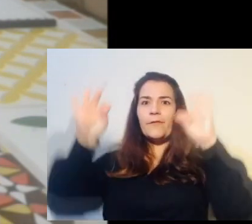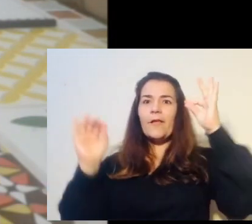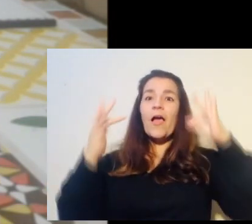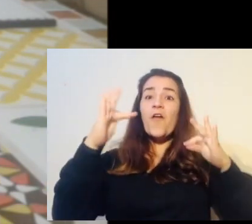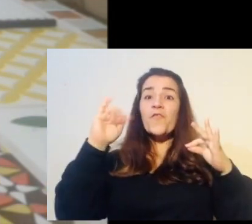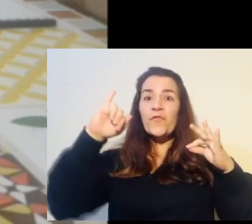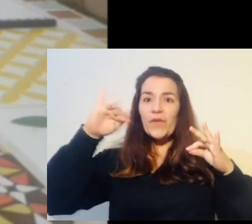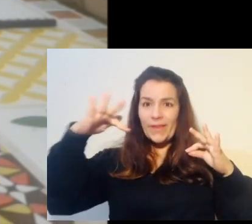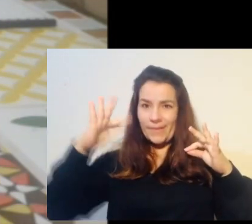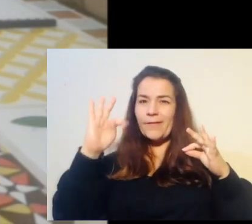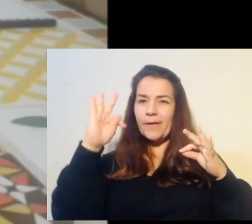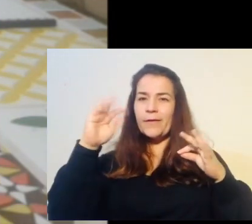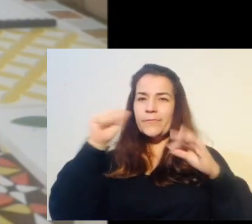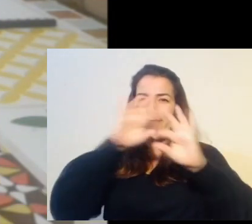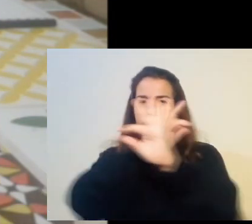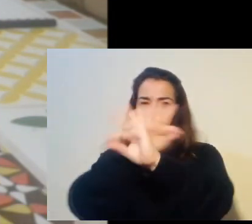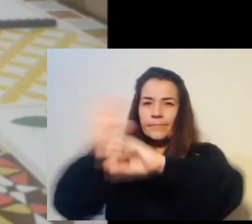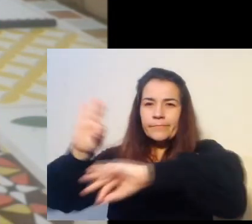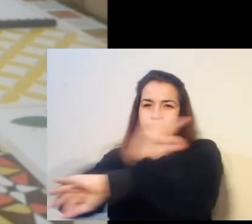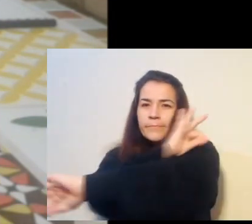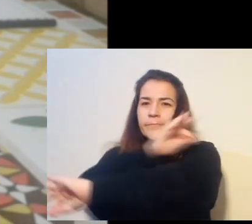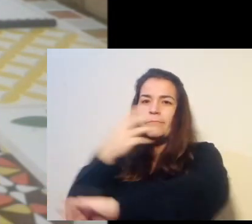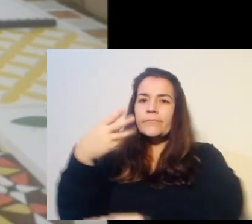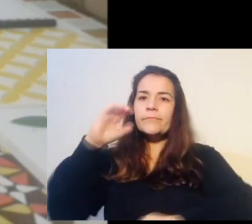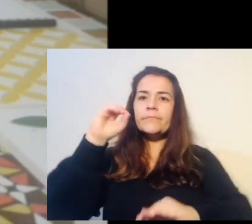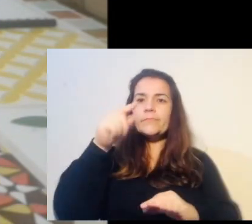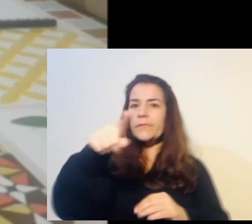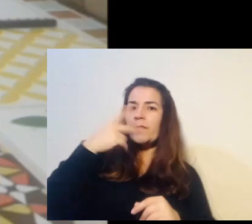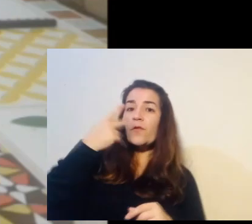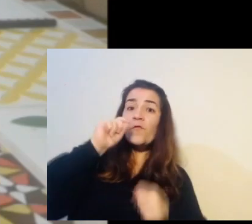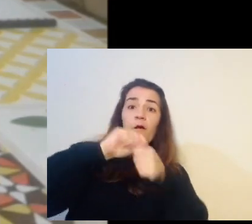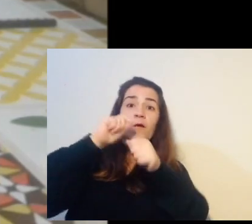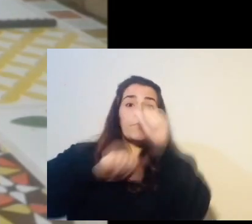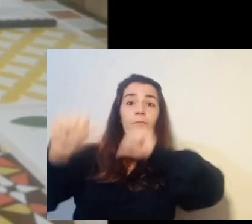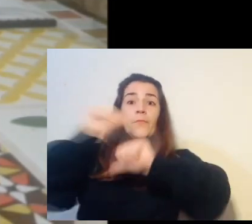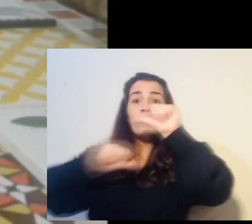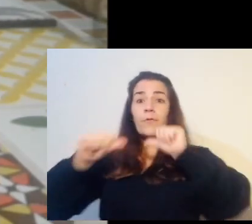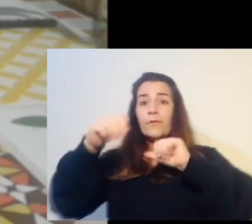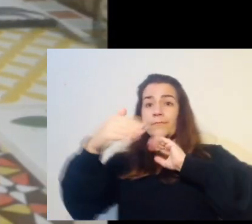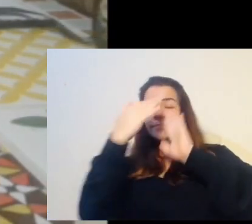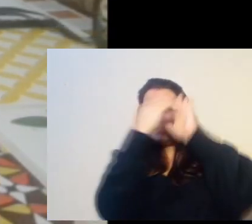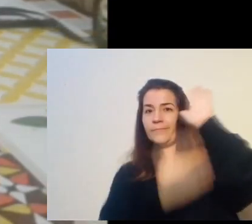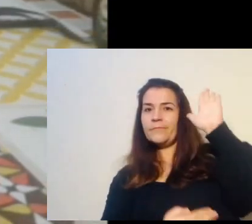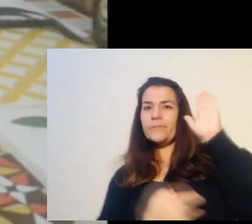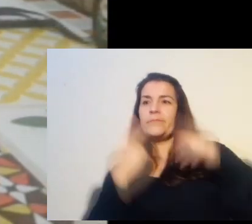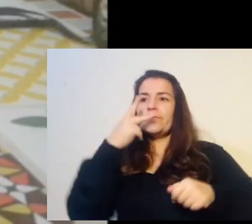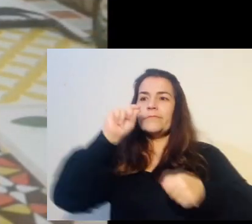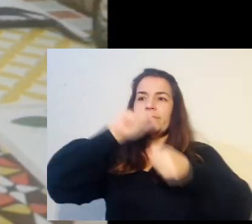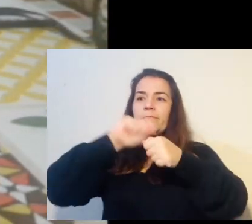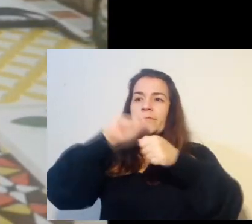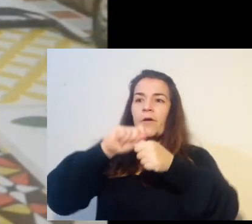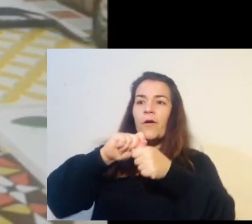Porque ela dá para crescer. Uma régua de 30, você vai ter que ficar às vezes mudando a medida. Uma furadora.